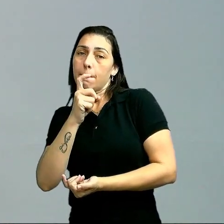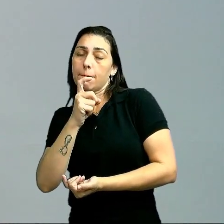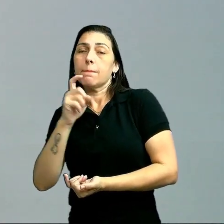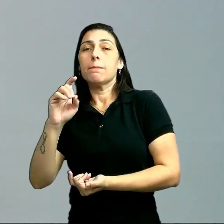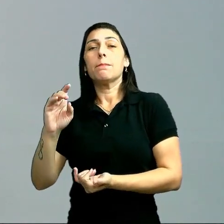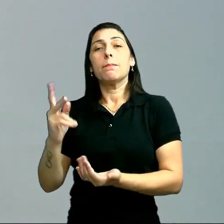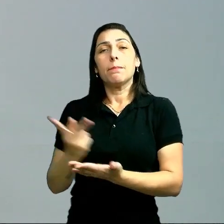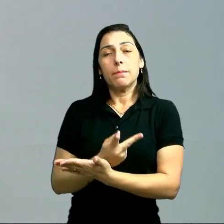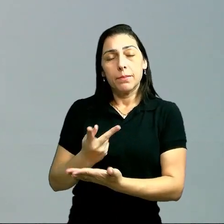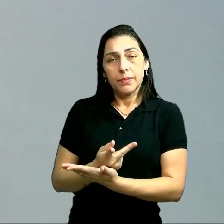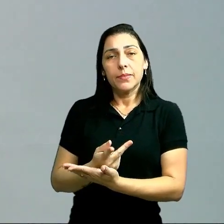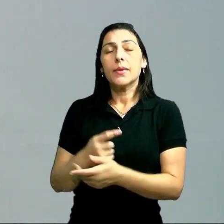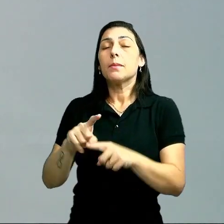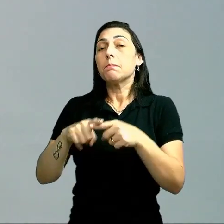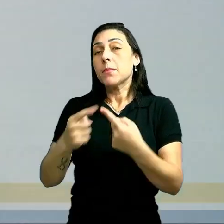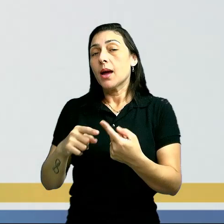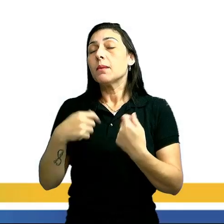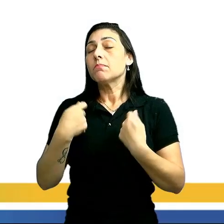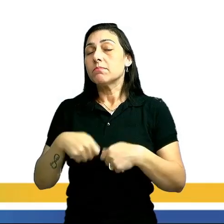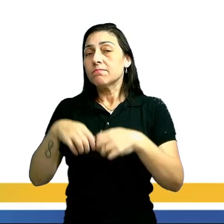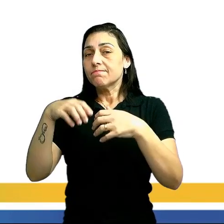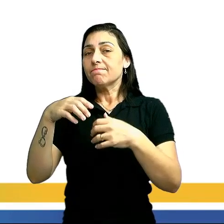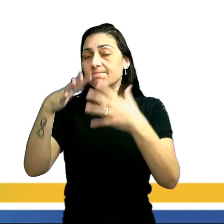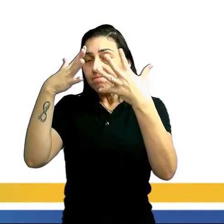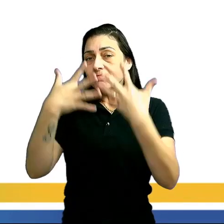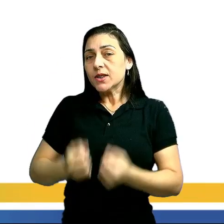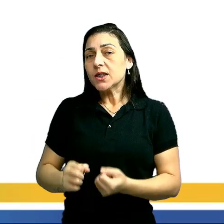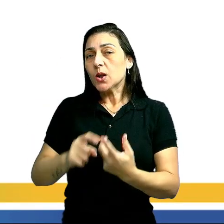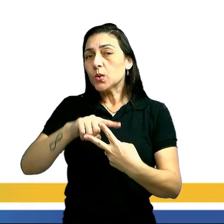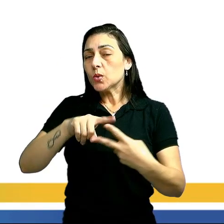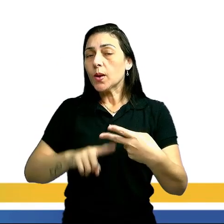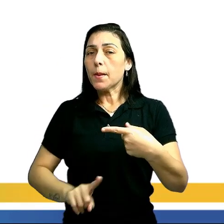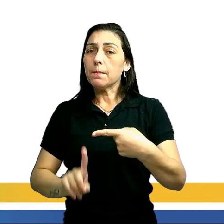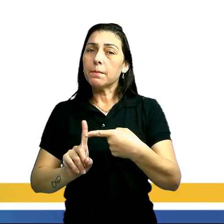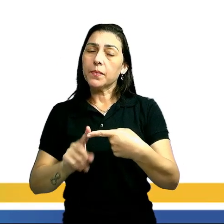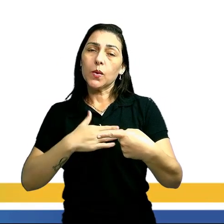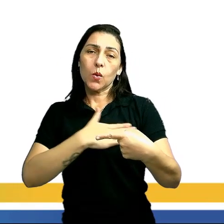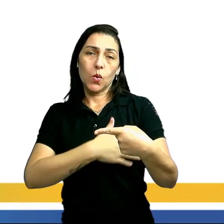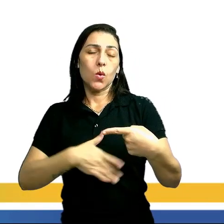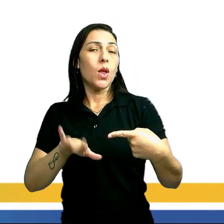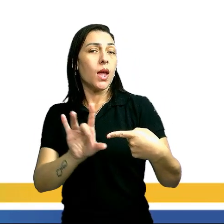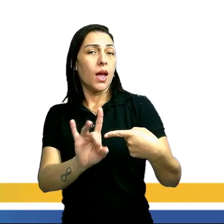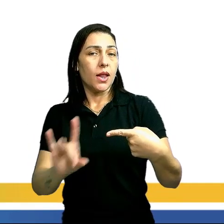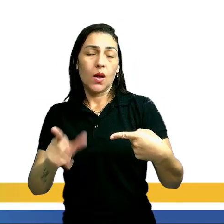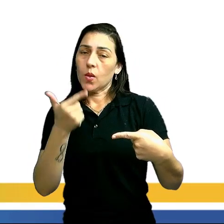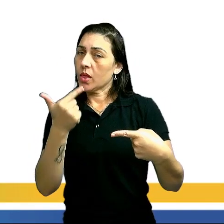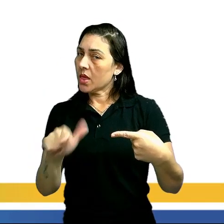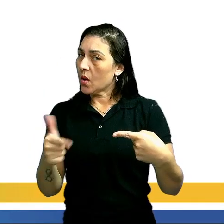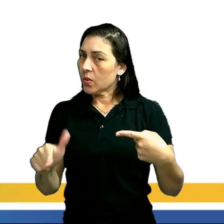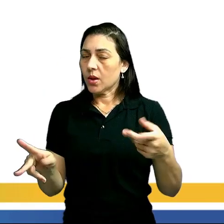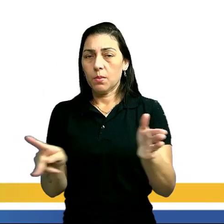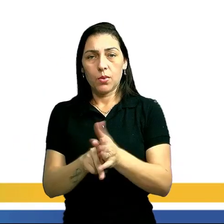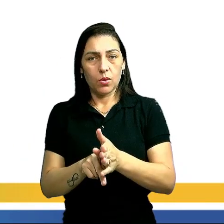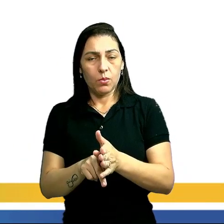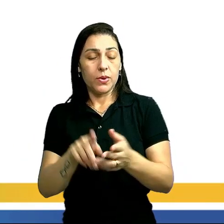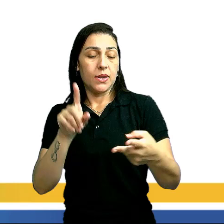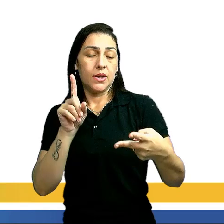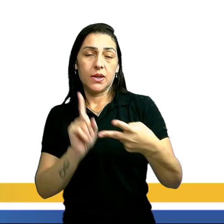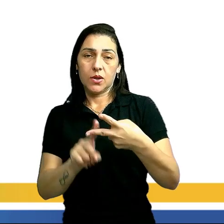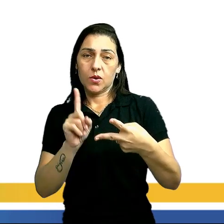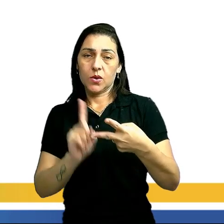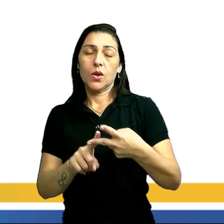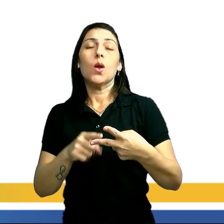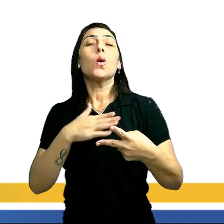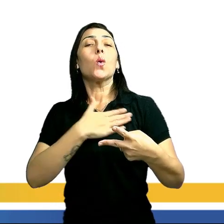de qualquer maneira, nós temos que admitir duas coisas. Primeiro, gosto cada um não tem o seu. E segunda